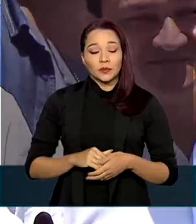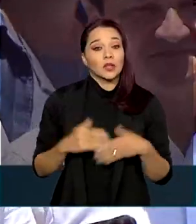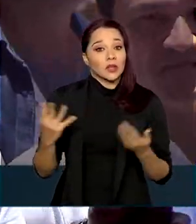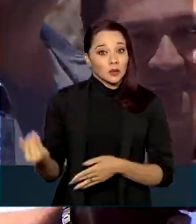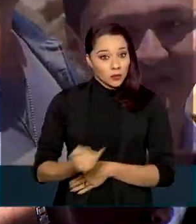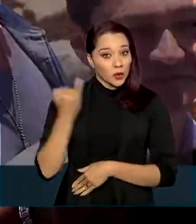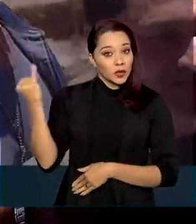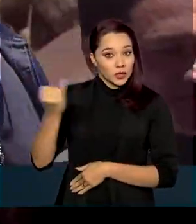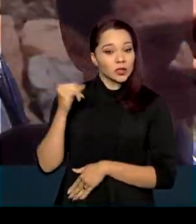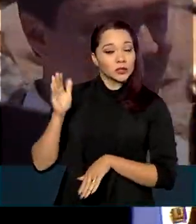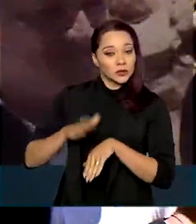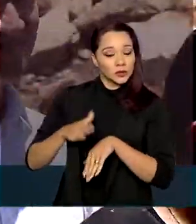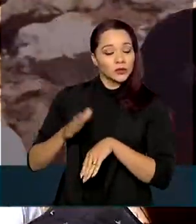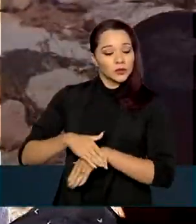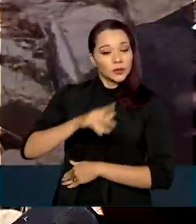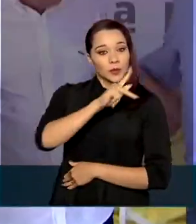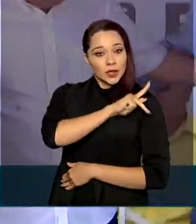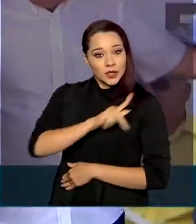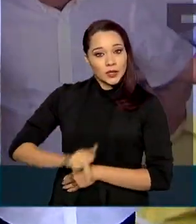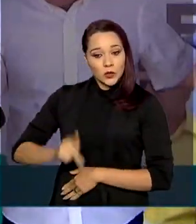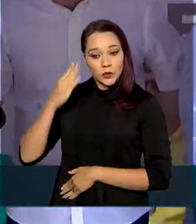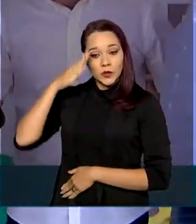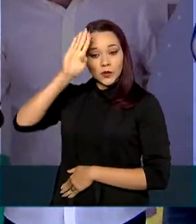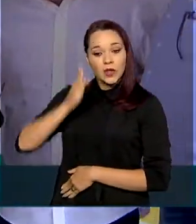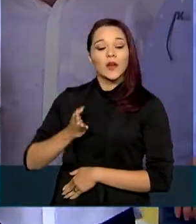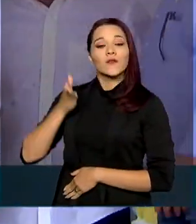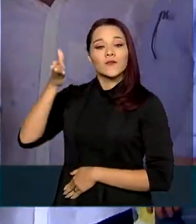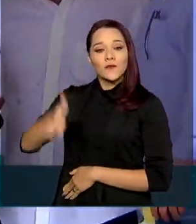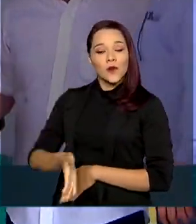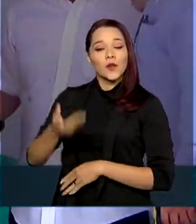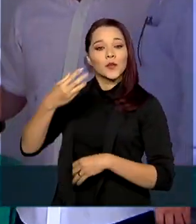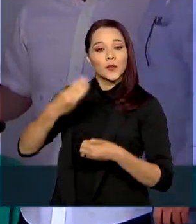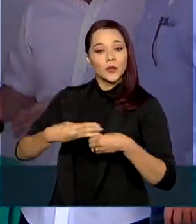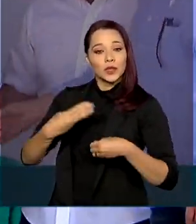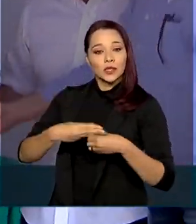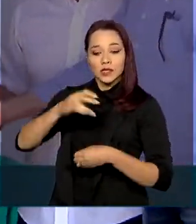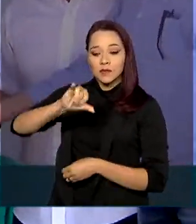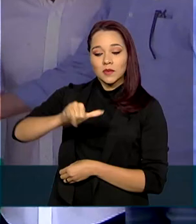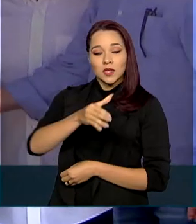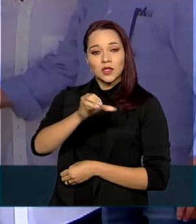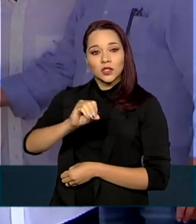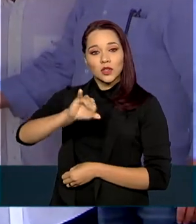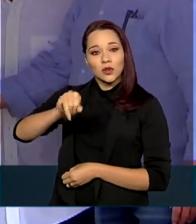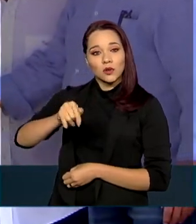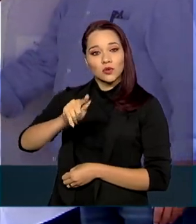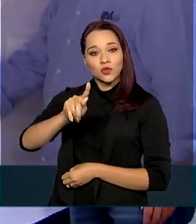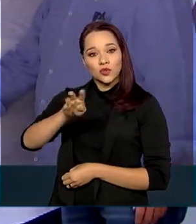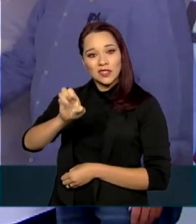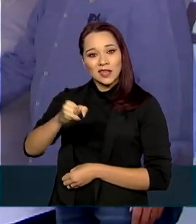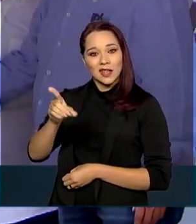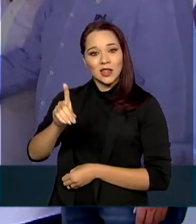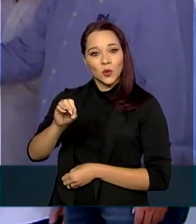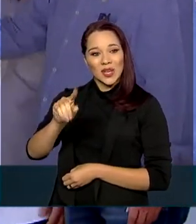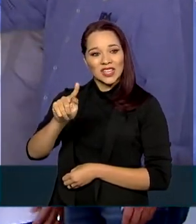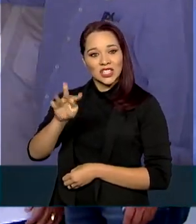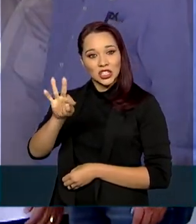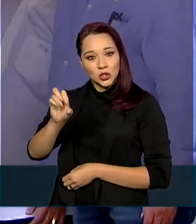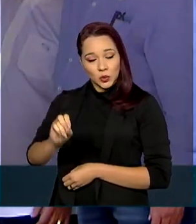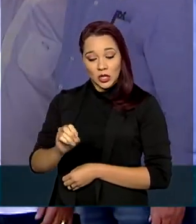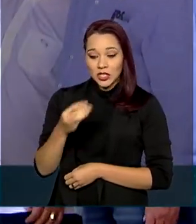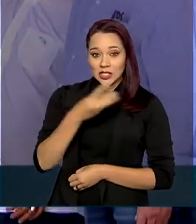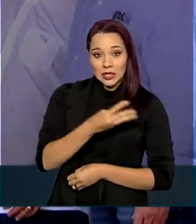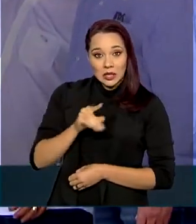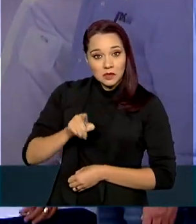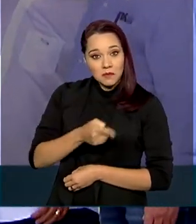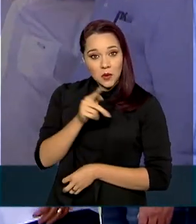que o próprio presidente Jair Bolsonaro foi até o município pernambucano de São José do Egito, de 33 mil habitantes,